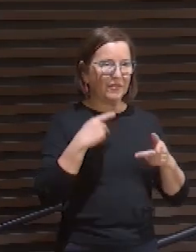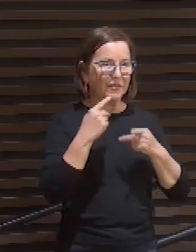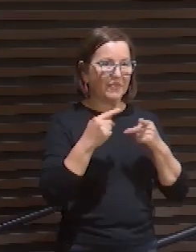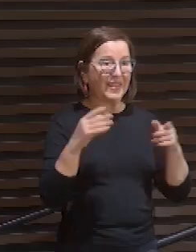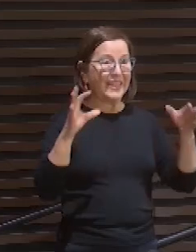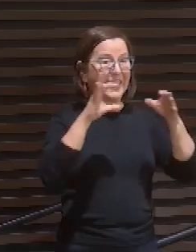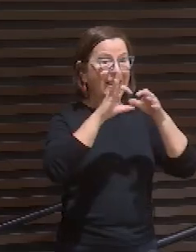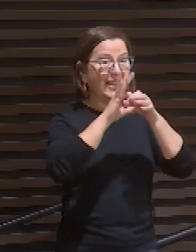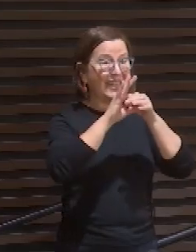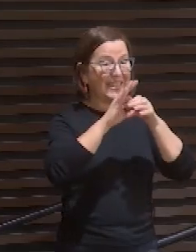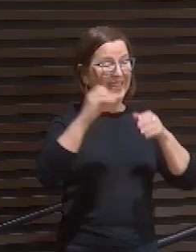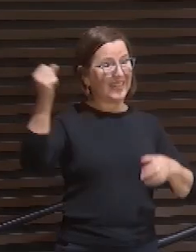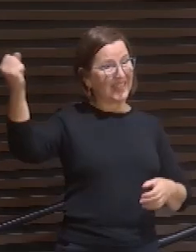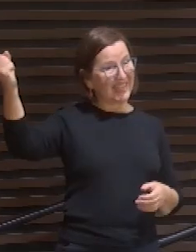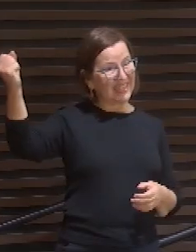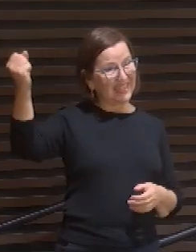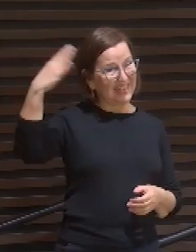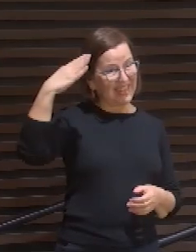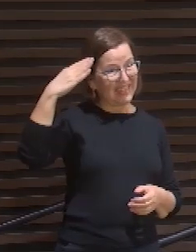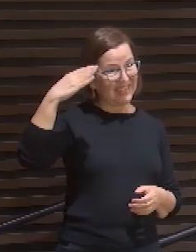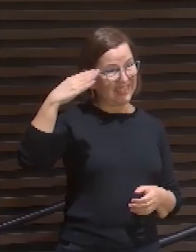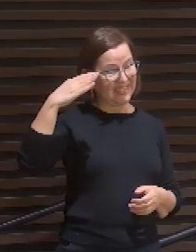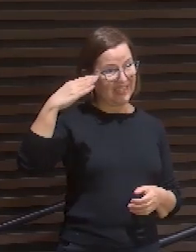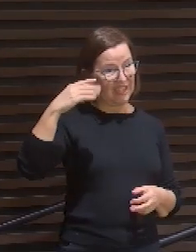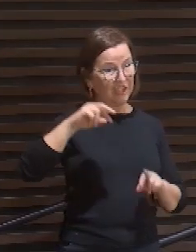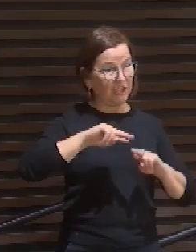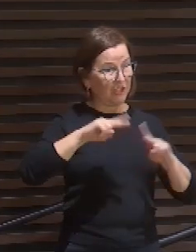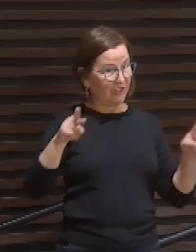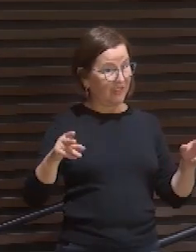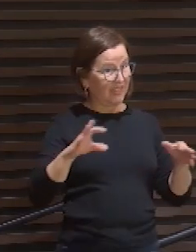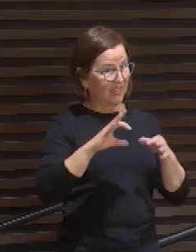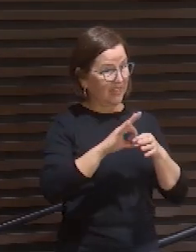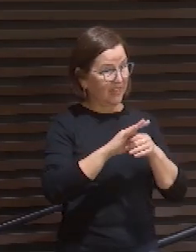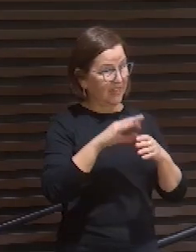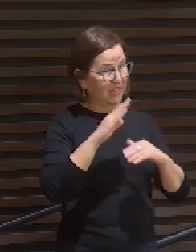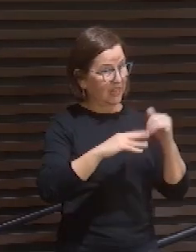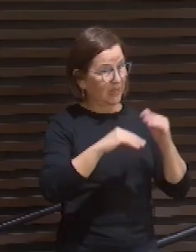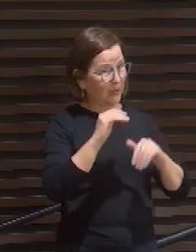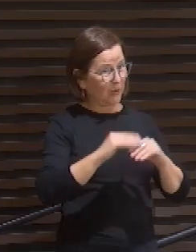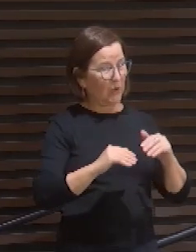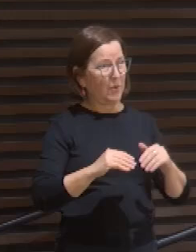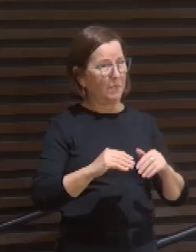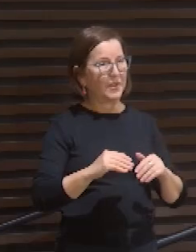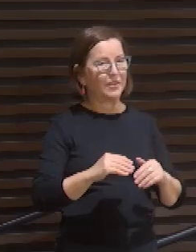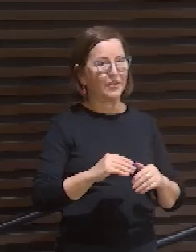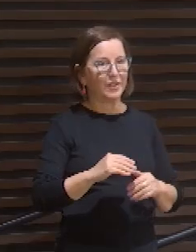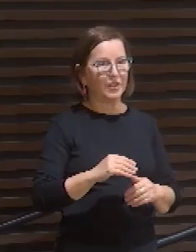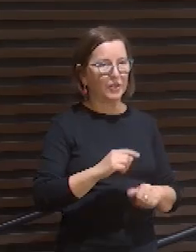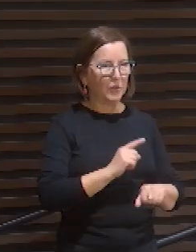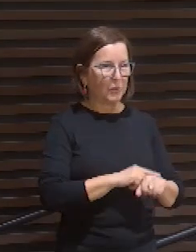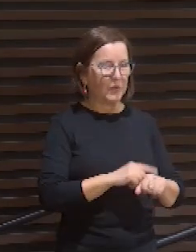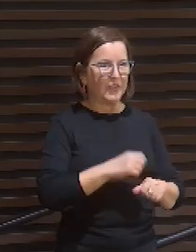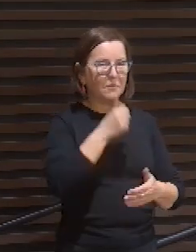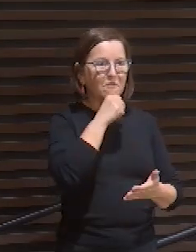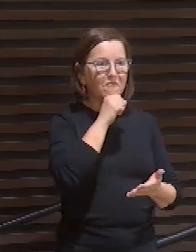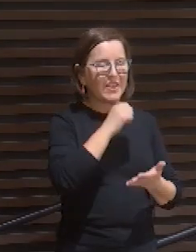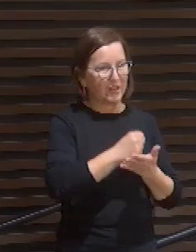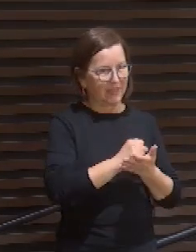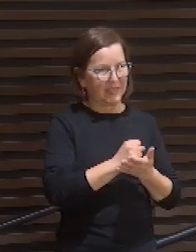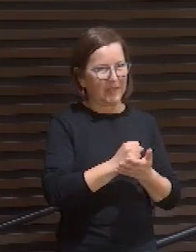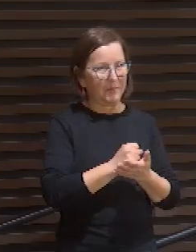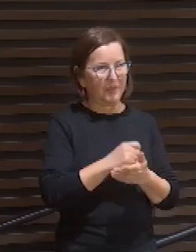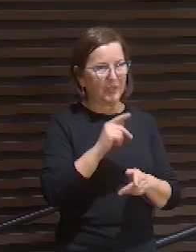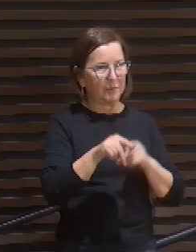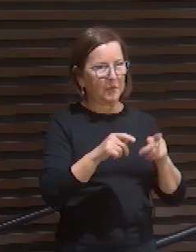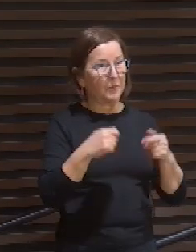que contrasta com a aliança das obras. A primeira aliança no Sinai dependia da obediência à lei,